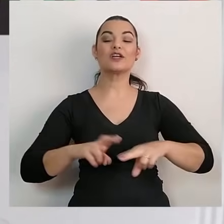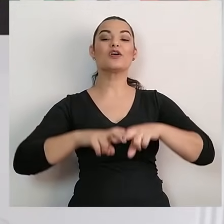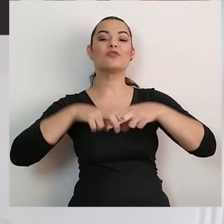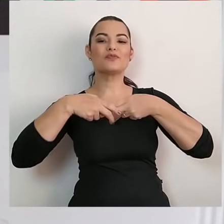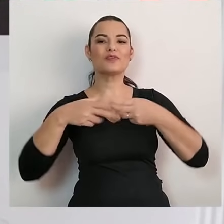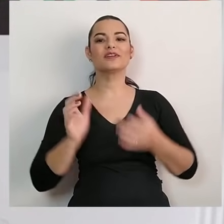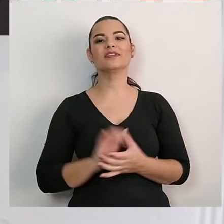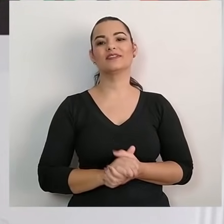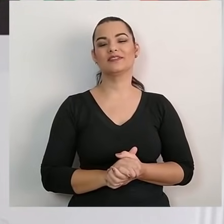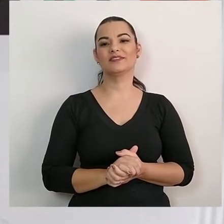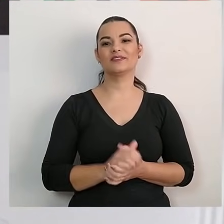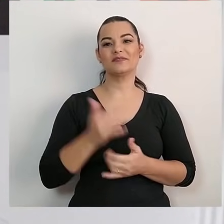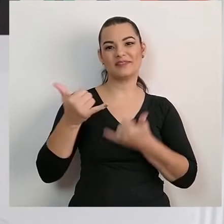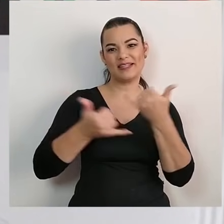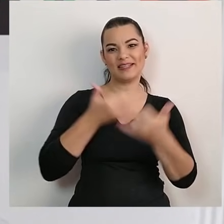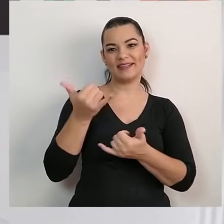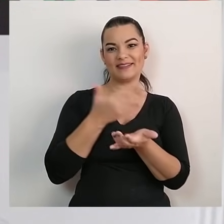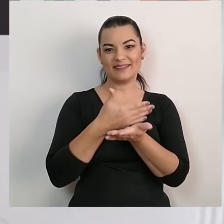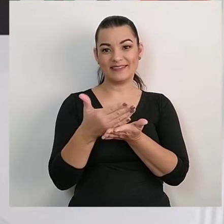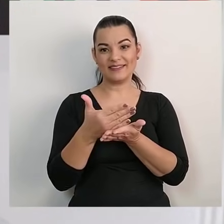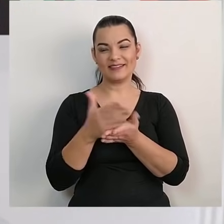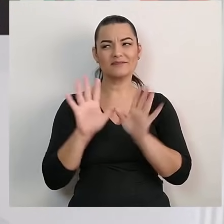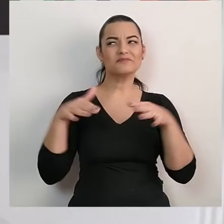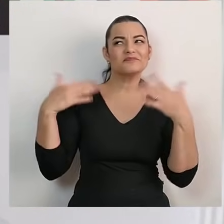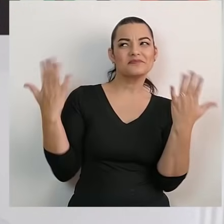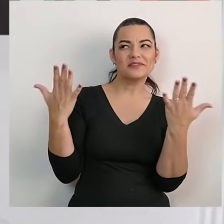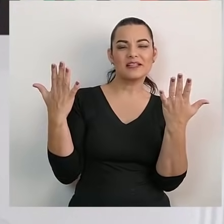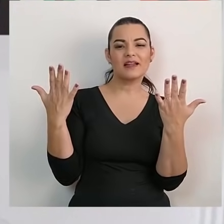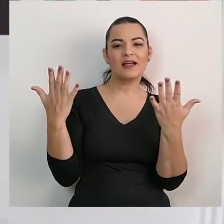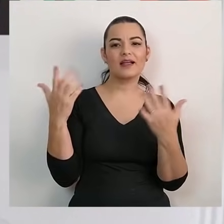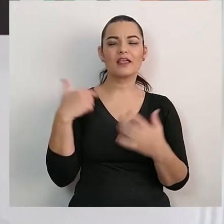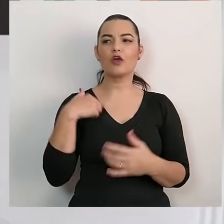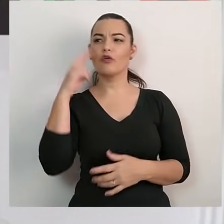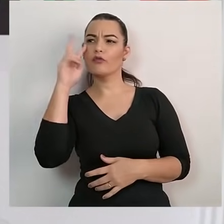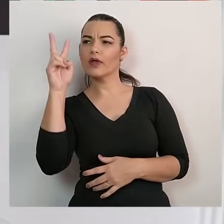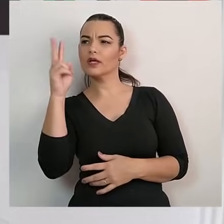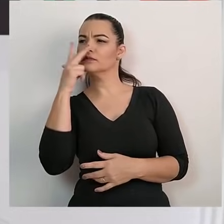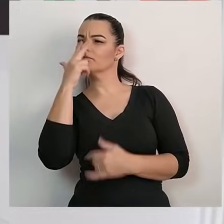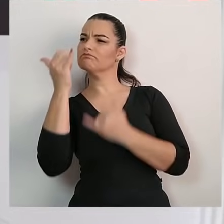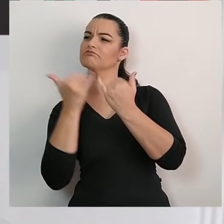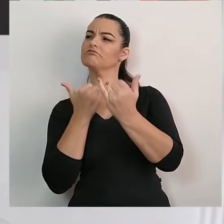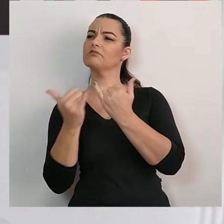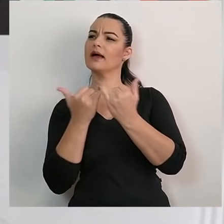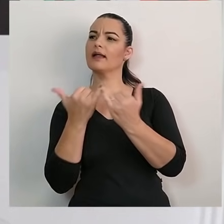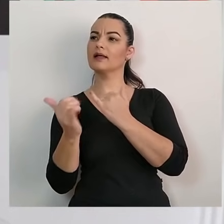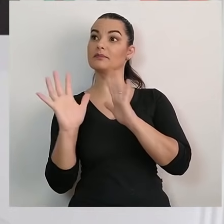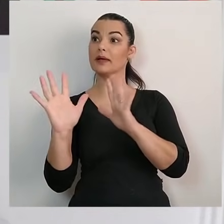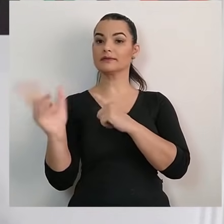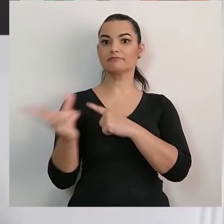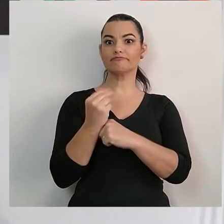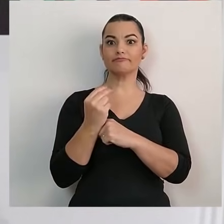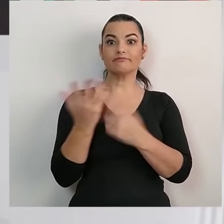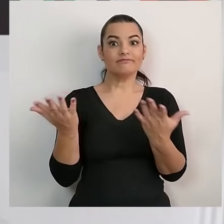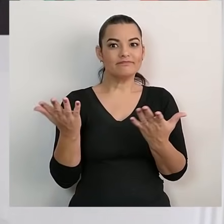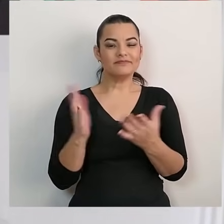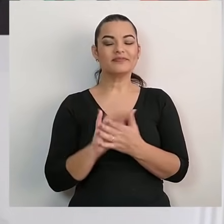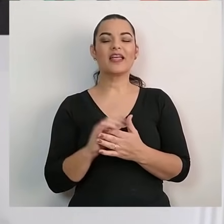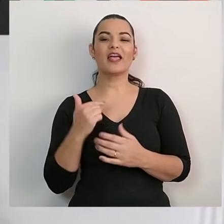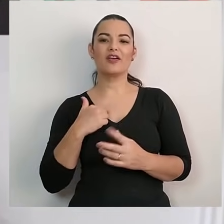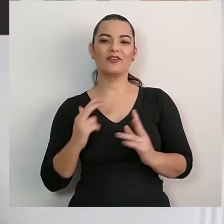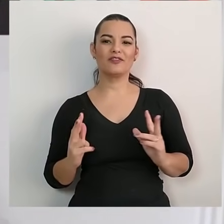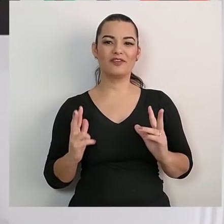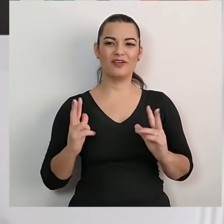as aparências enganam? Então, eu recortei duas imagens. É claro que para